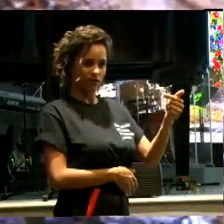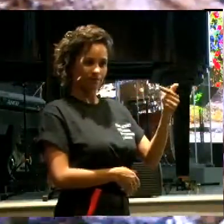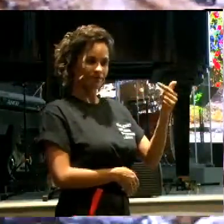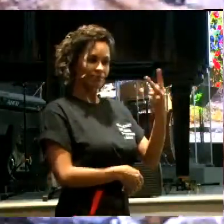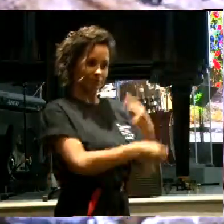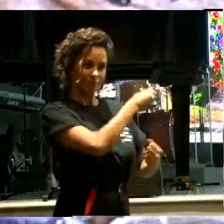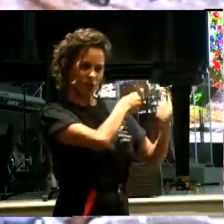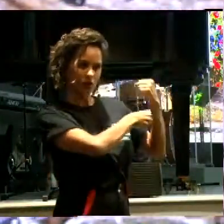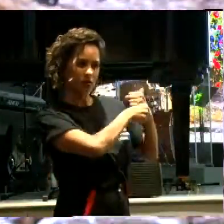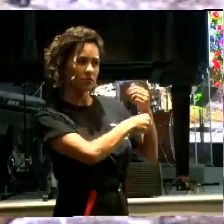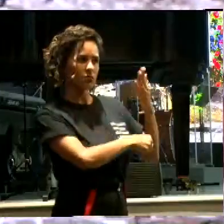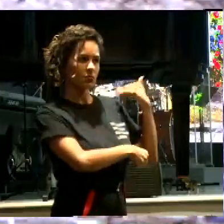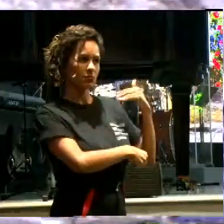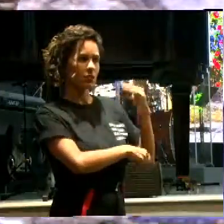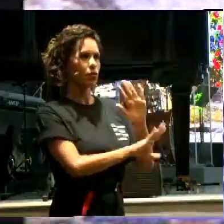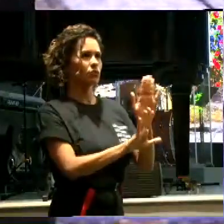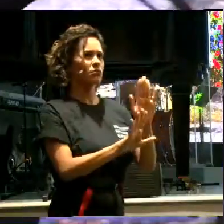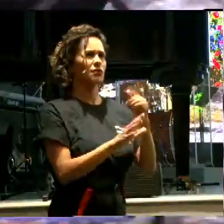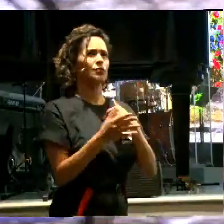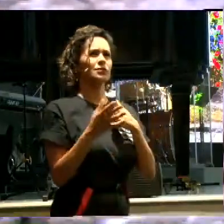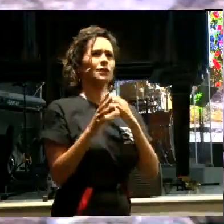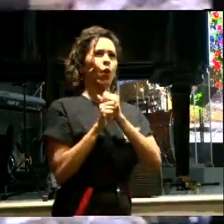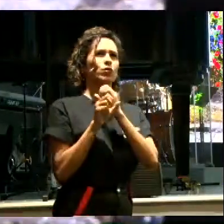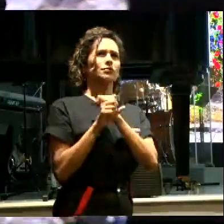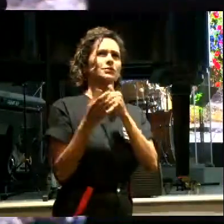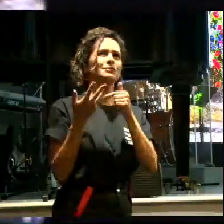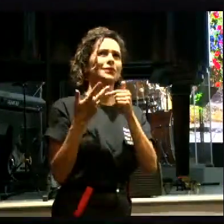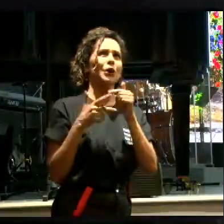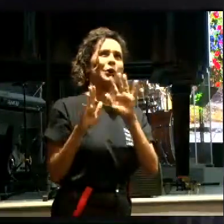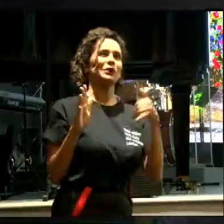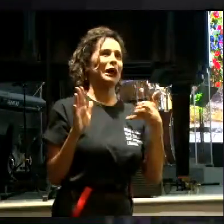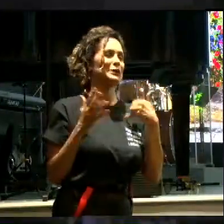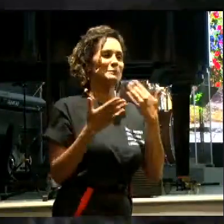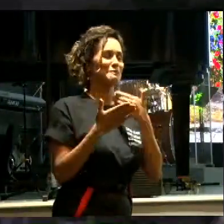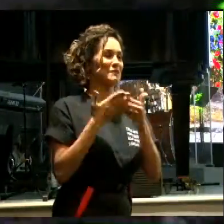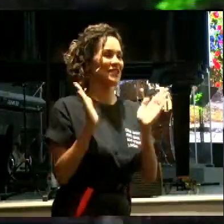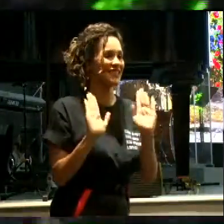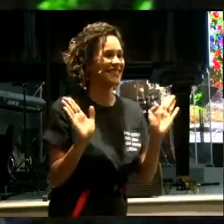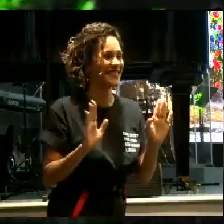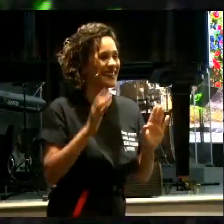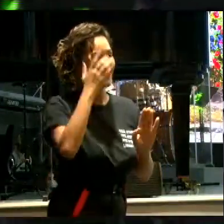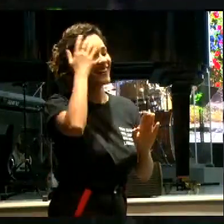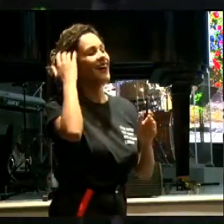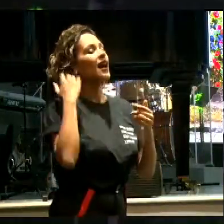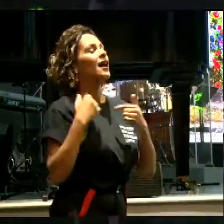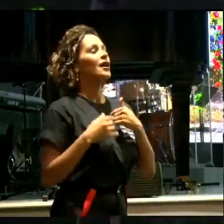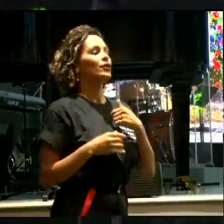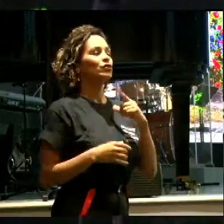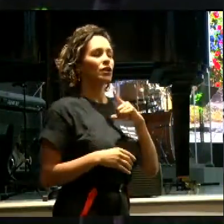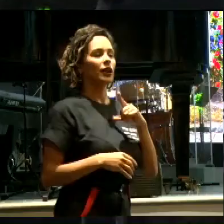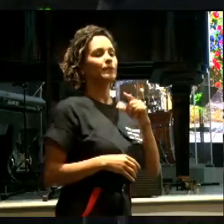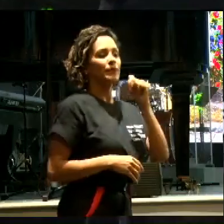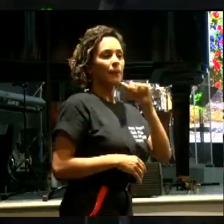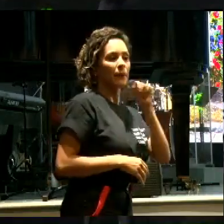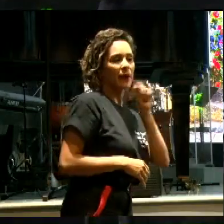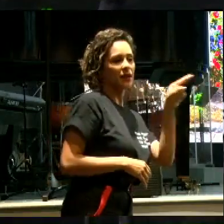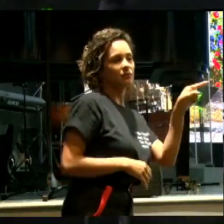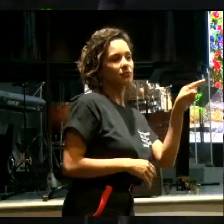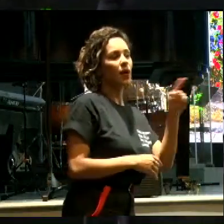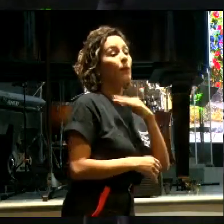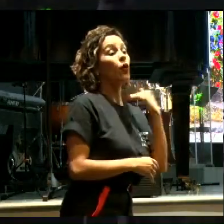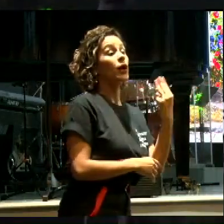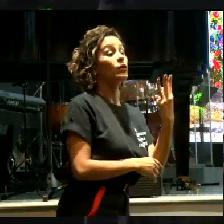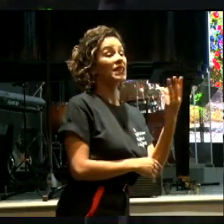47 anos, aliás, eu me perdi nas contas aqui. Eu sei que quando eu fiz 10 anos a mais do que ela, e eu falei: Senhor, se